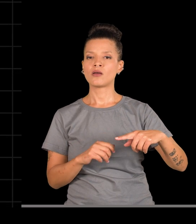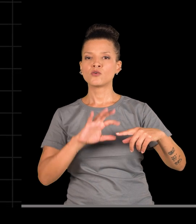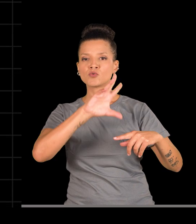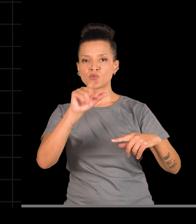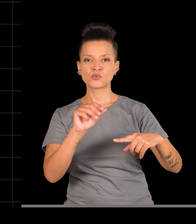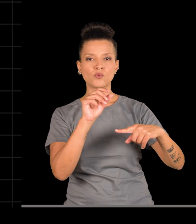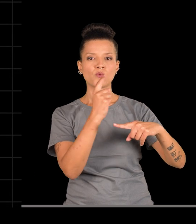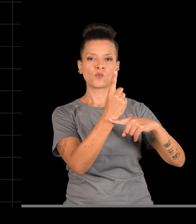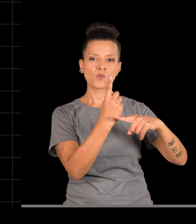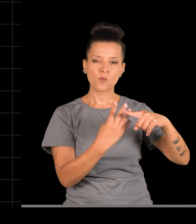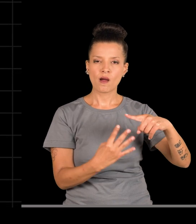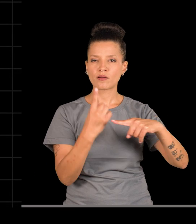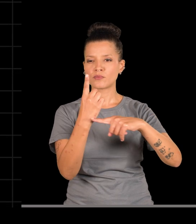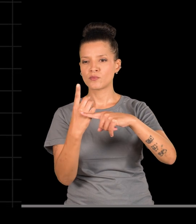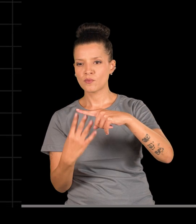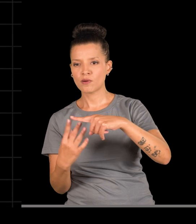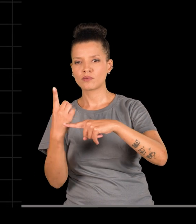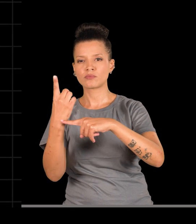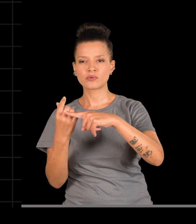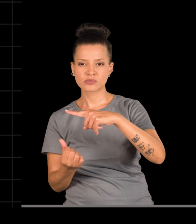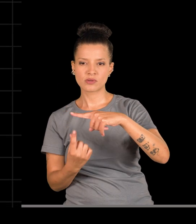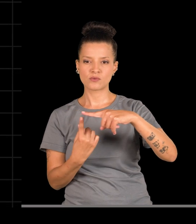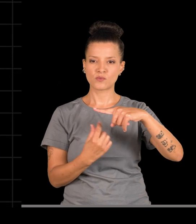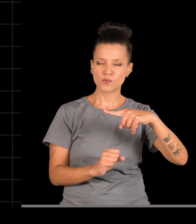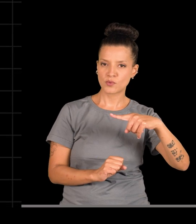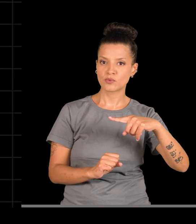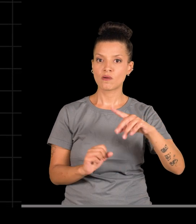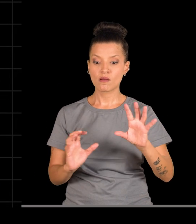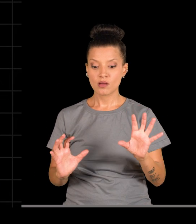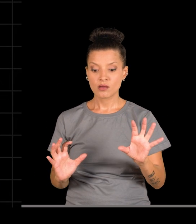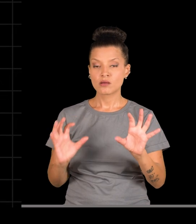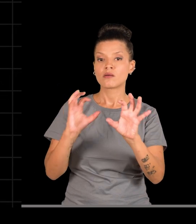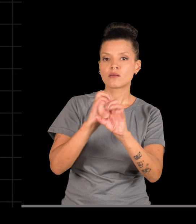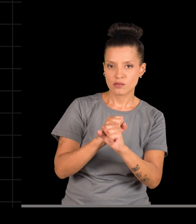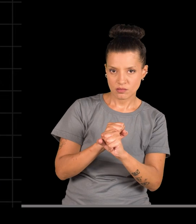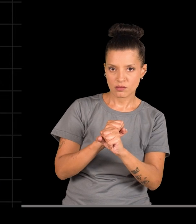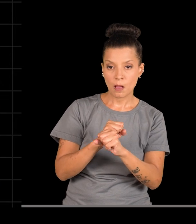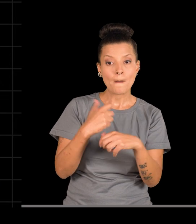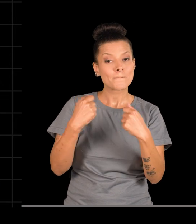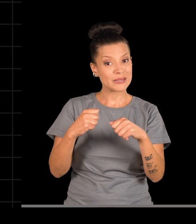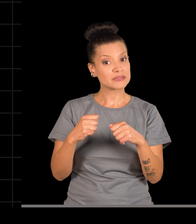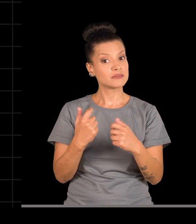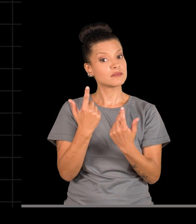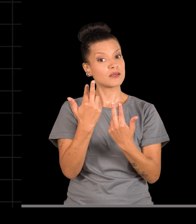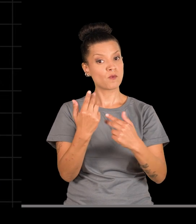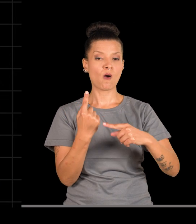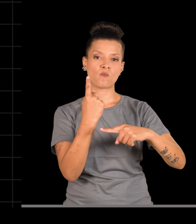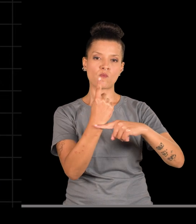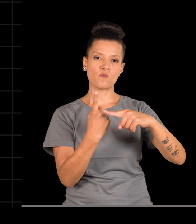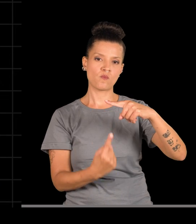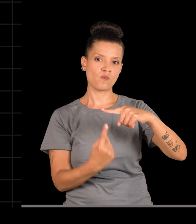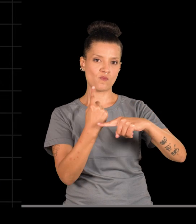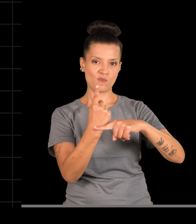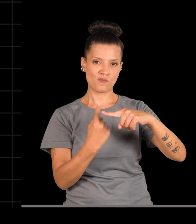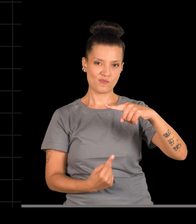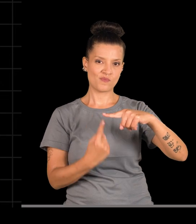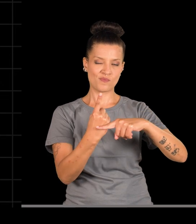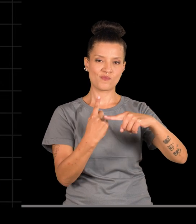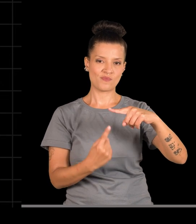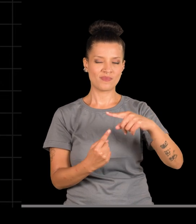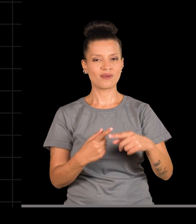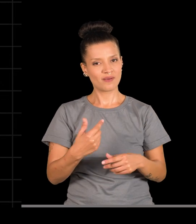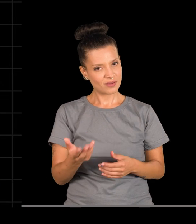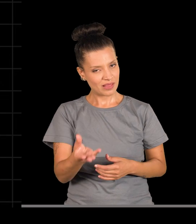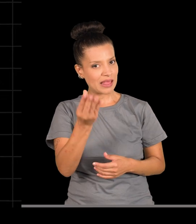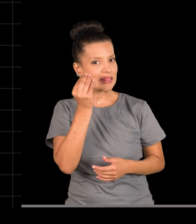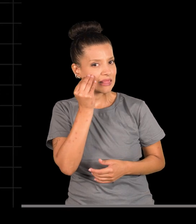tenta fazer a soma de todas essas frações aí, verifica como é que faz a soma de fração e vê se isso daqui dá realmente igual a 1. Tem que dar igual a 1, que é o inteiro,